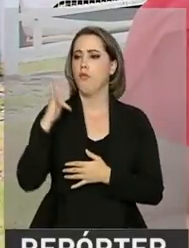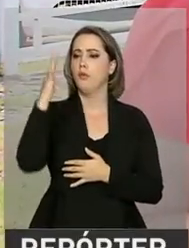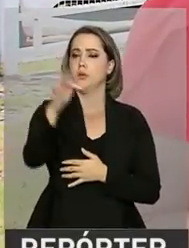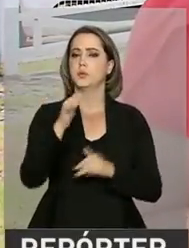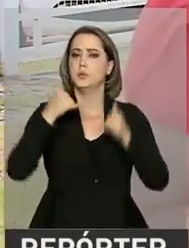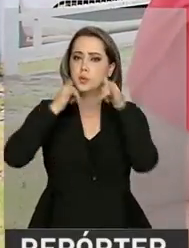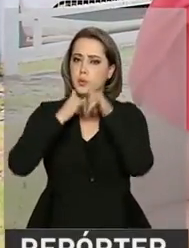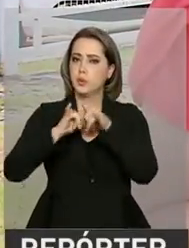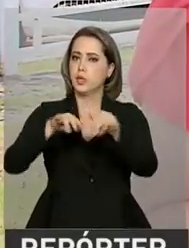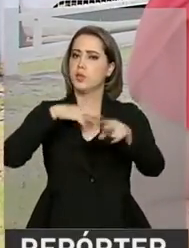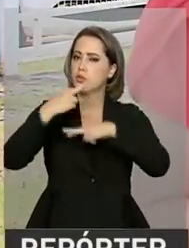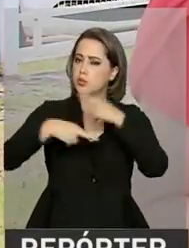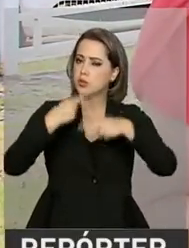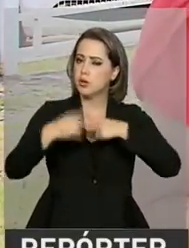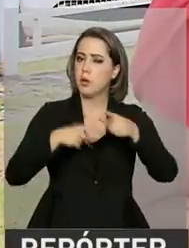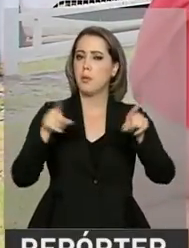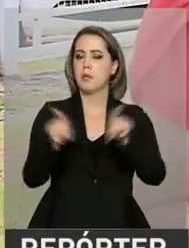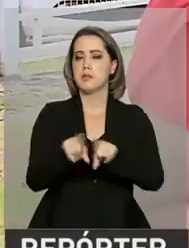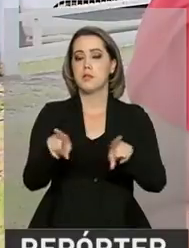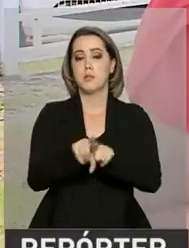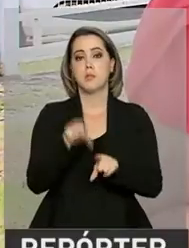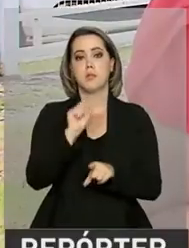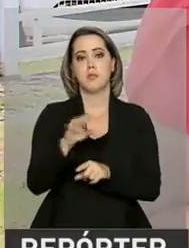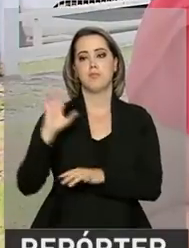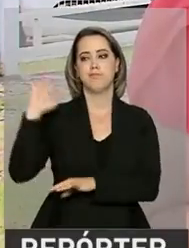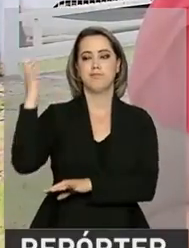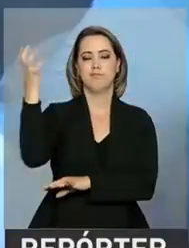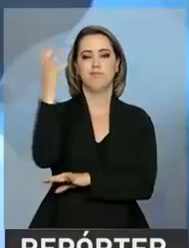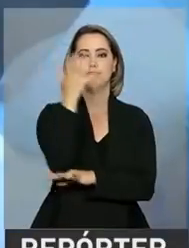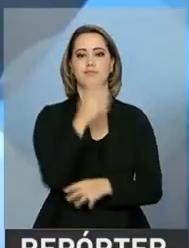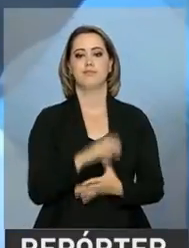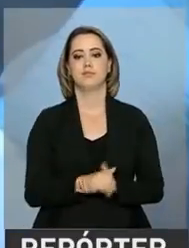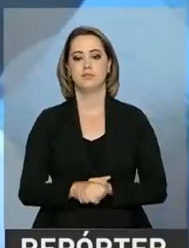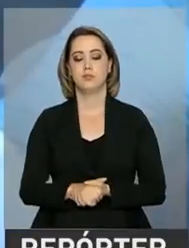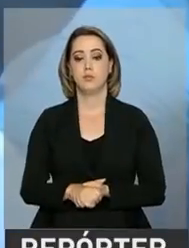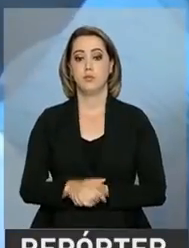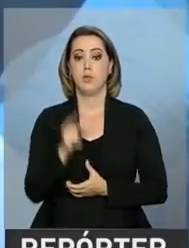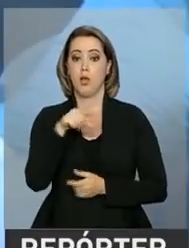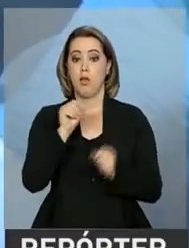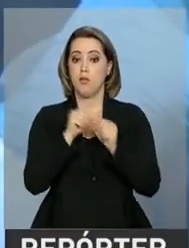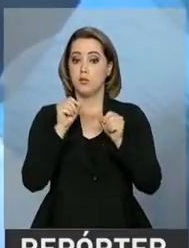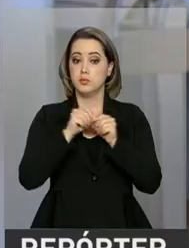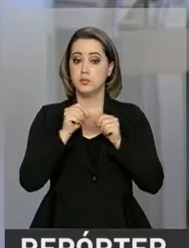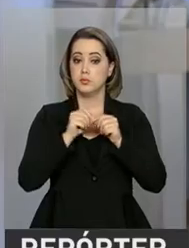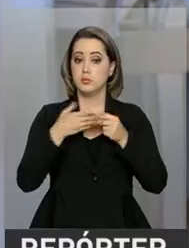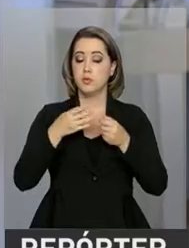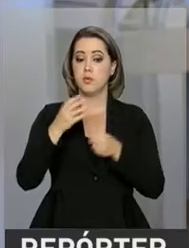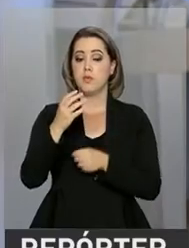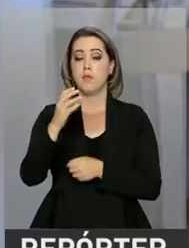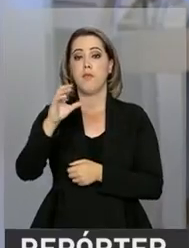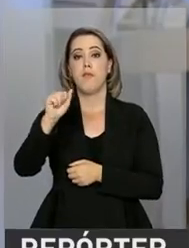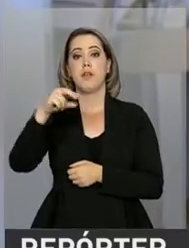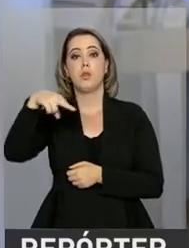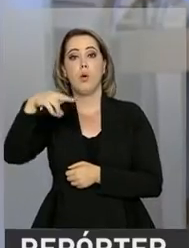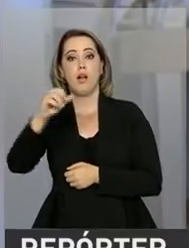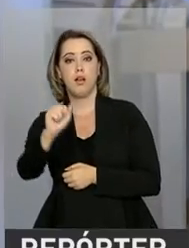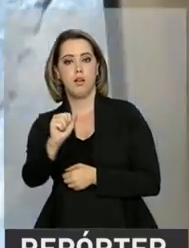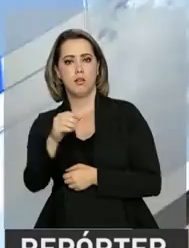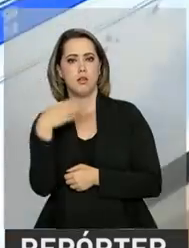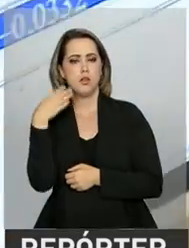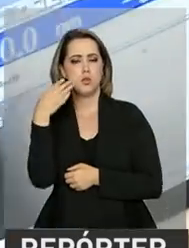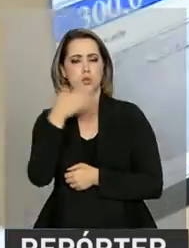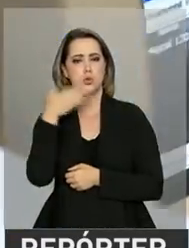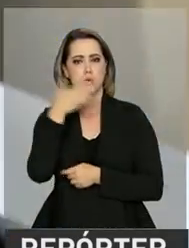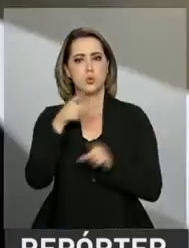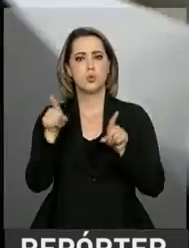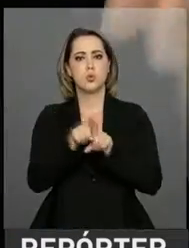da energia renovável, mas também para o meio ambiente. Cultivadas em resíduos de cana-de-açúcar e do processamento